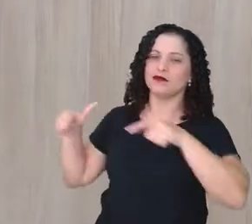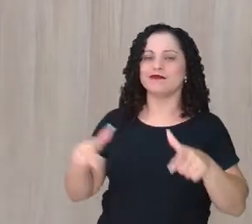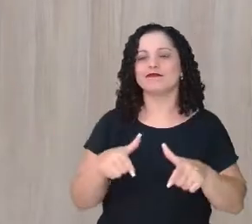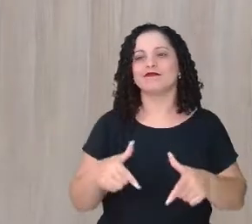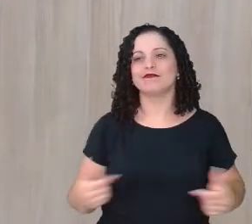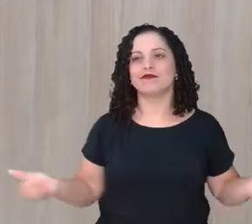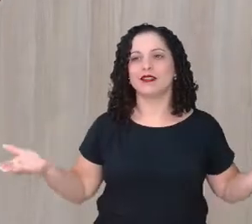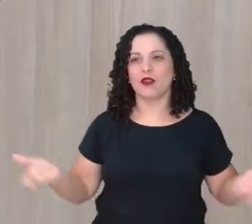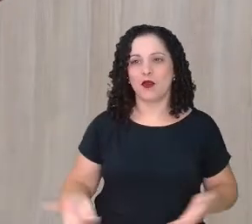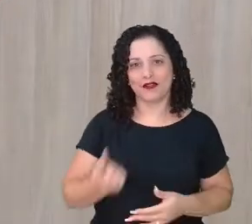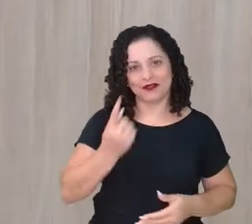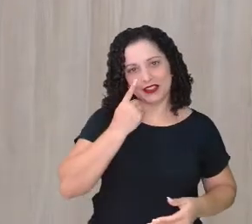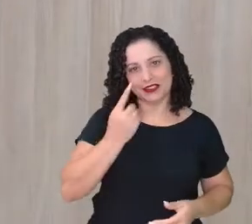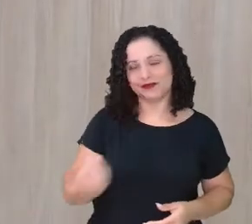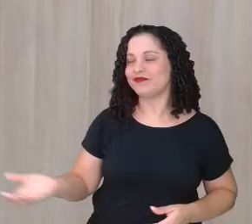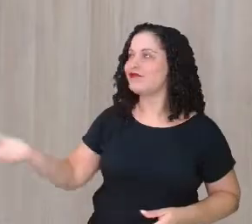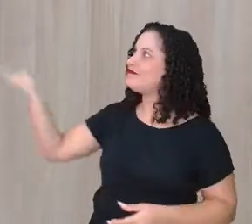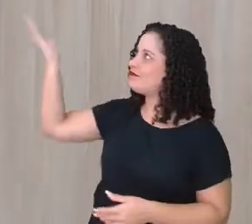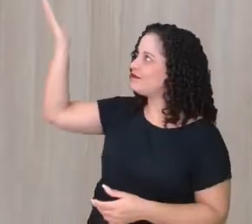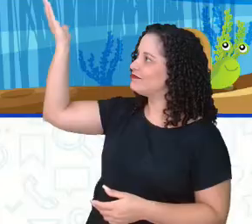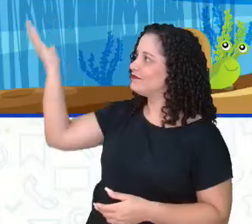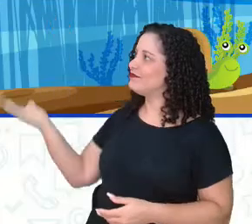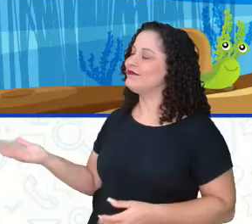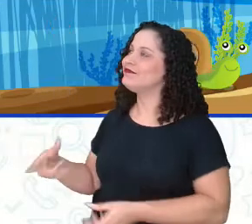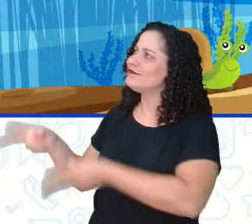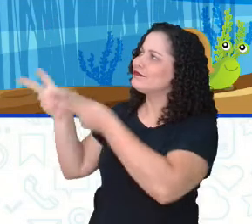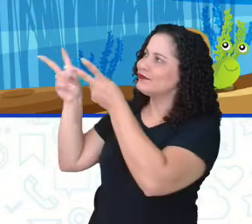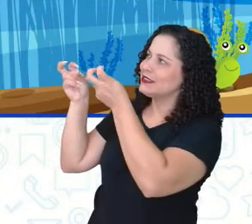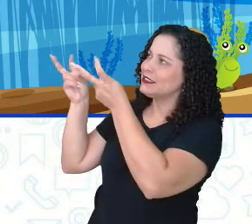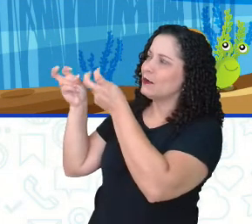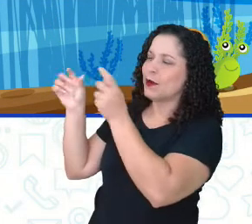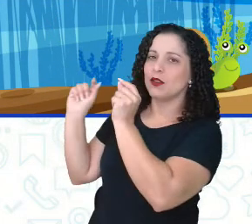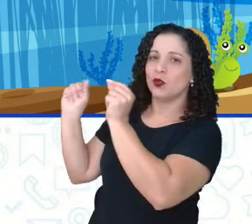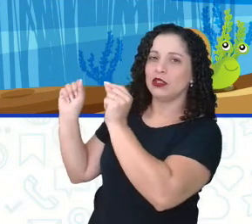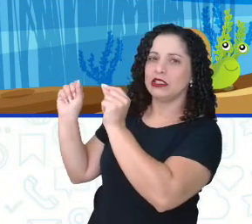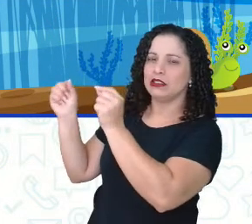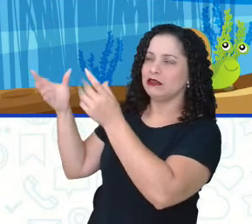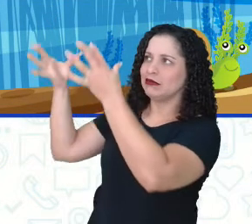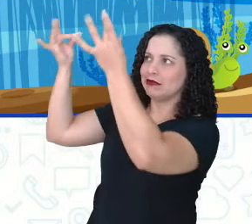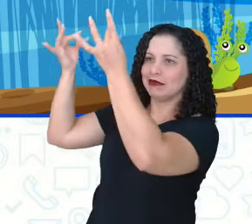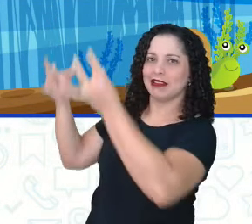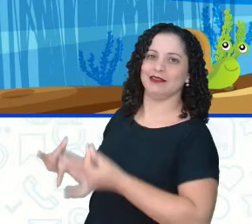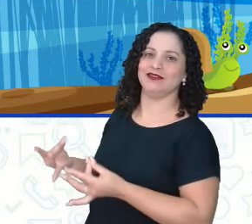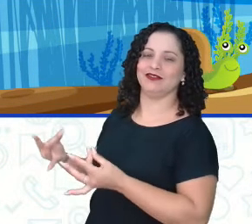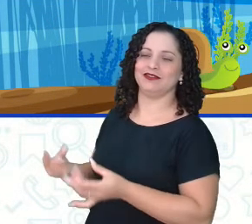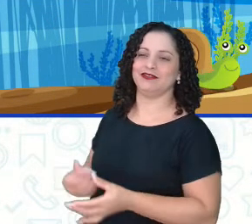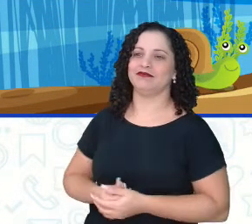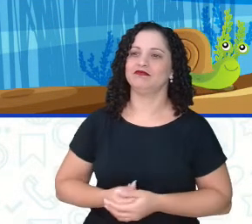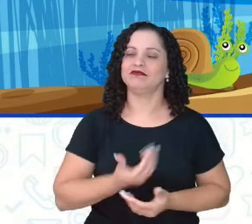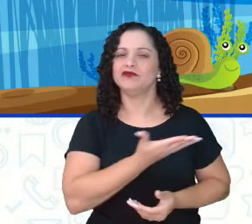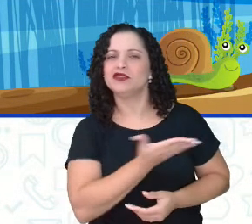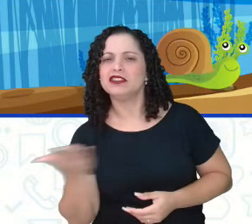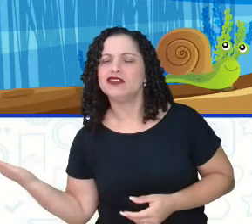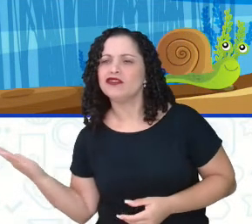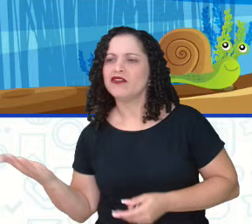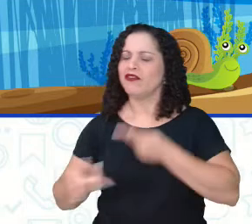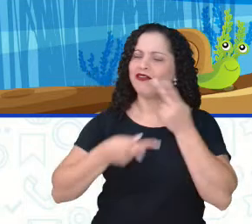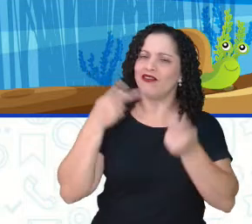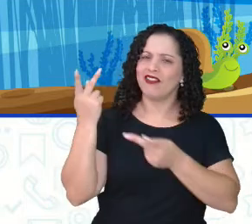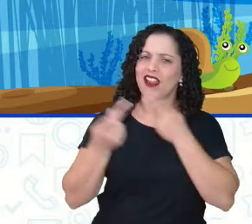essa imagem para a gente fazer uma leitura de imagem. Alguns de vocês podem dizer, professora, como é que a gente faz leitura de